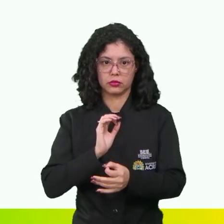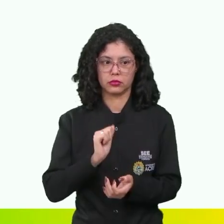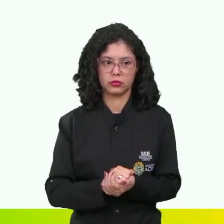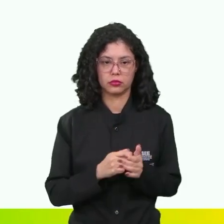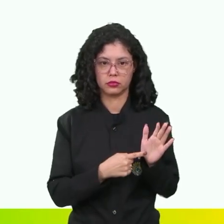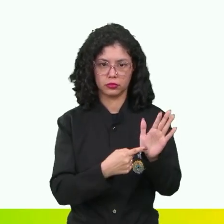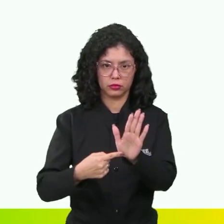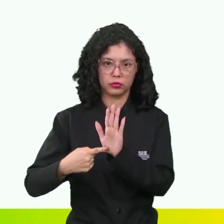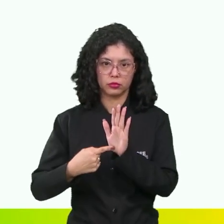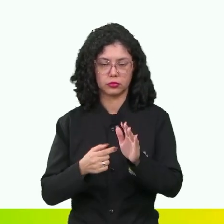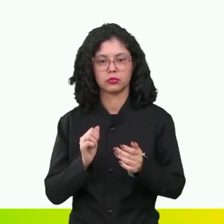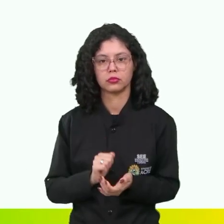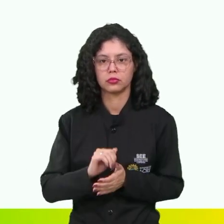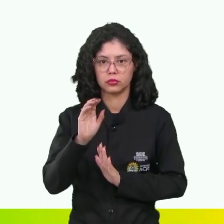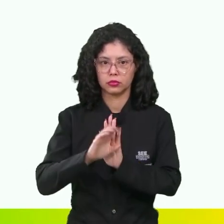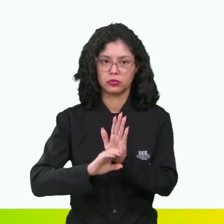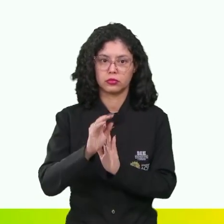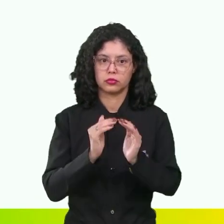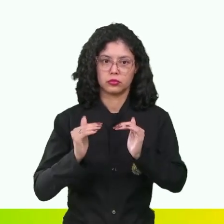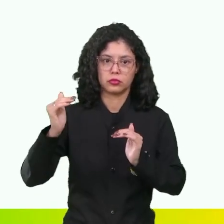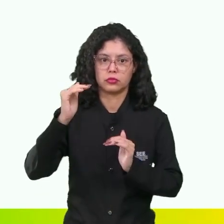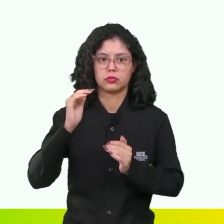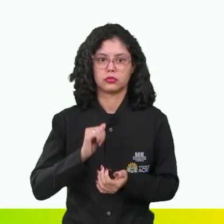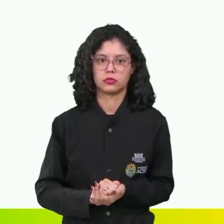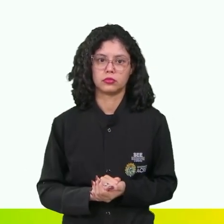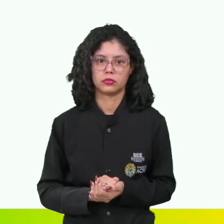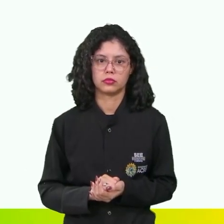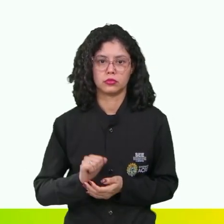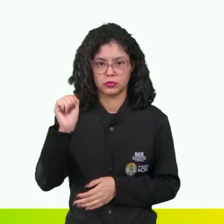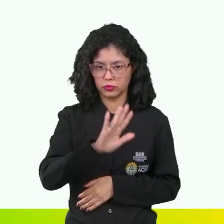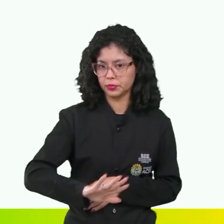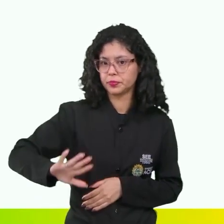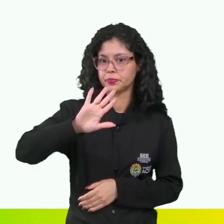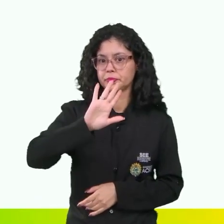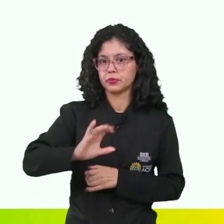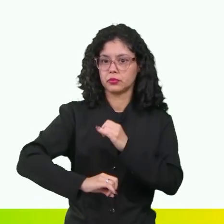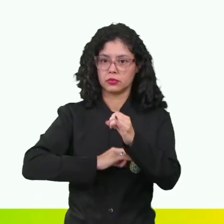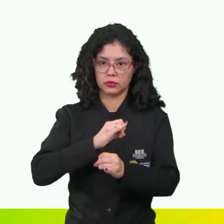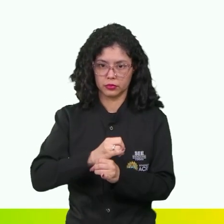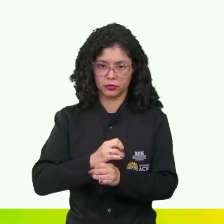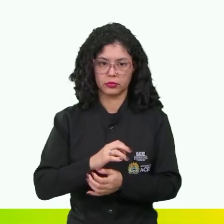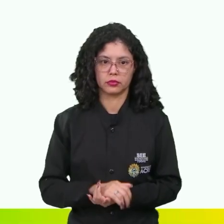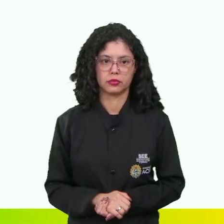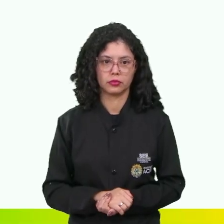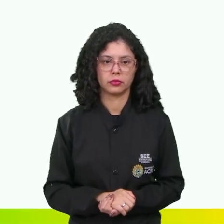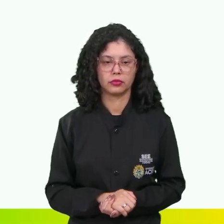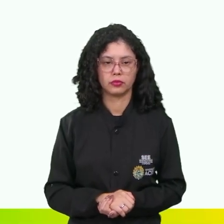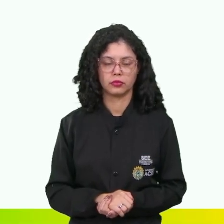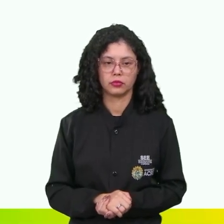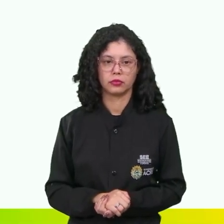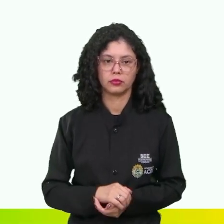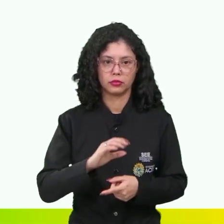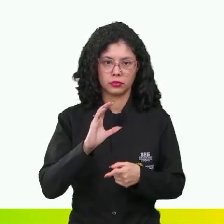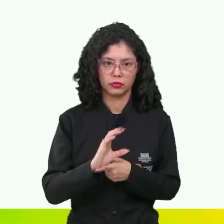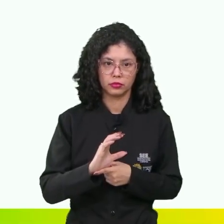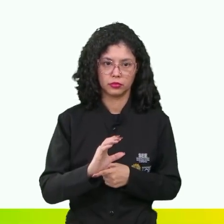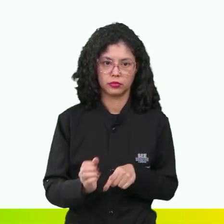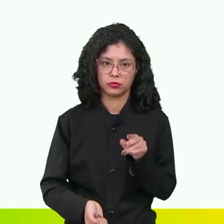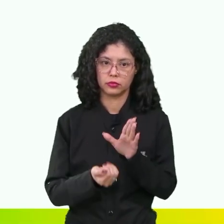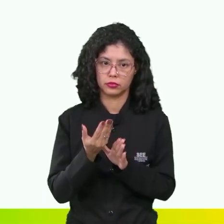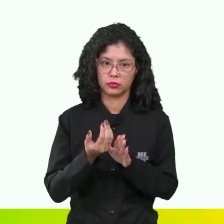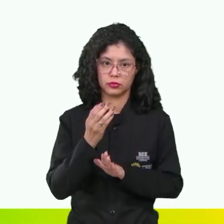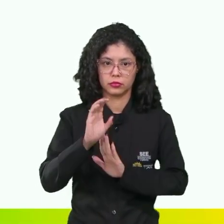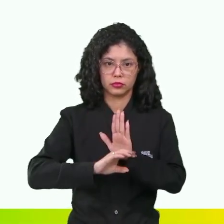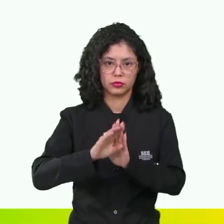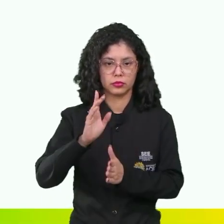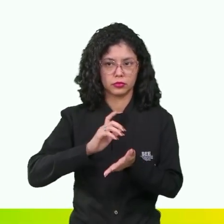seleção, organização e apresentação de conteúdos relevantes em meio ao vasto universo da internet. Letra C, é